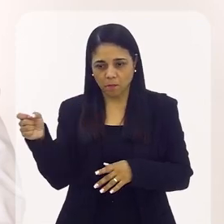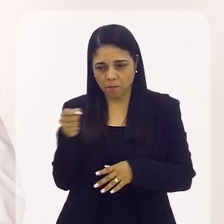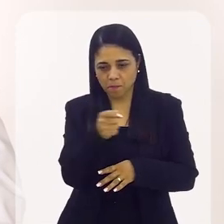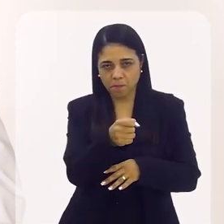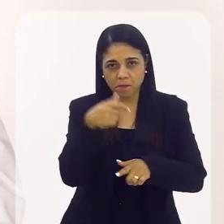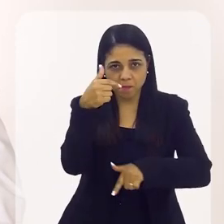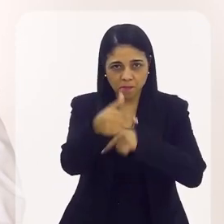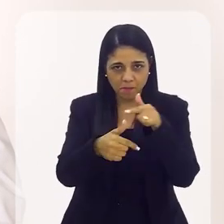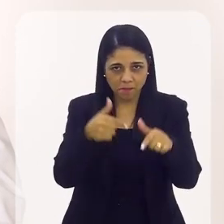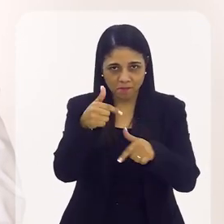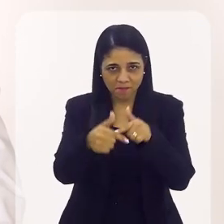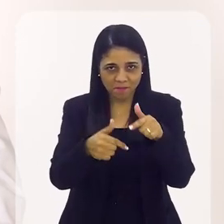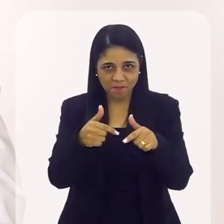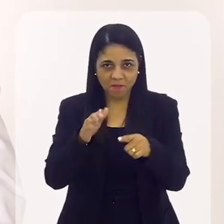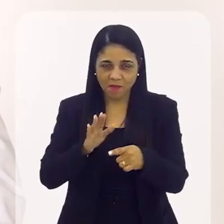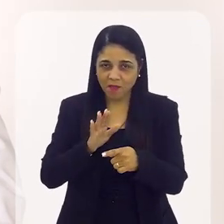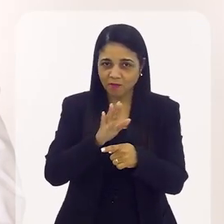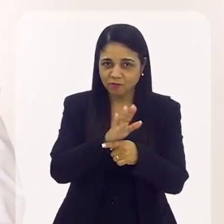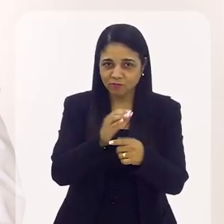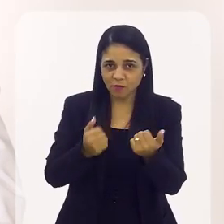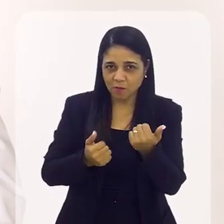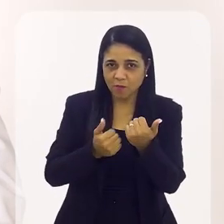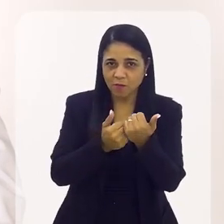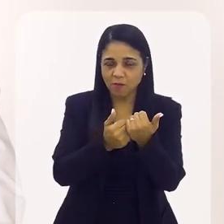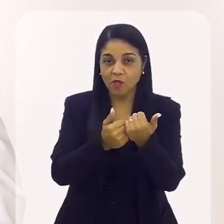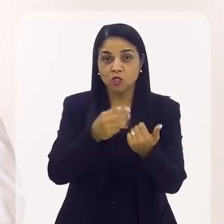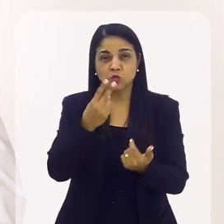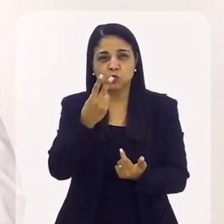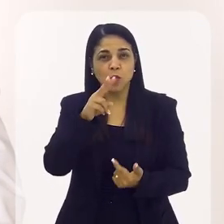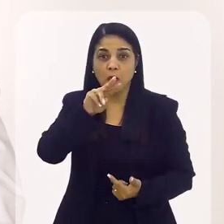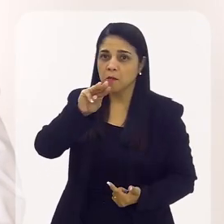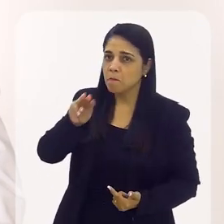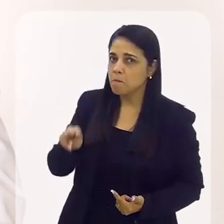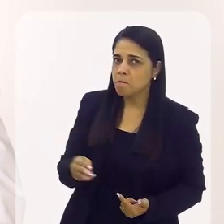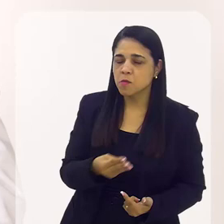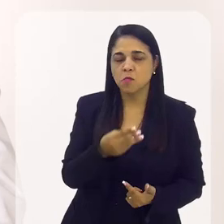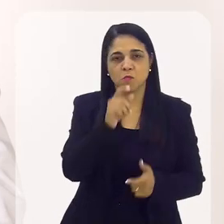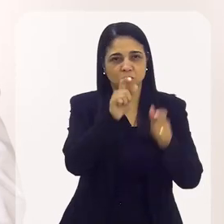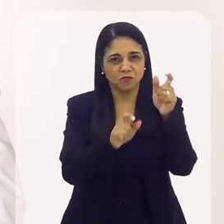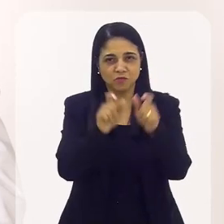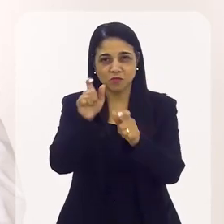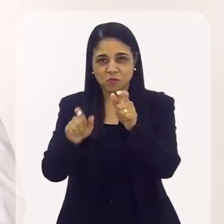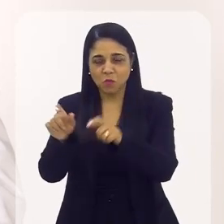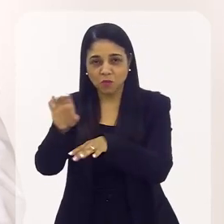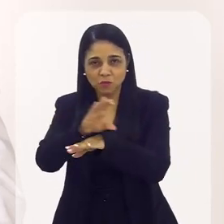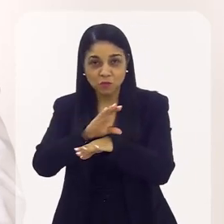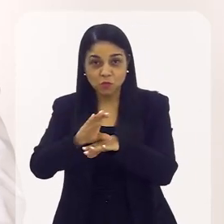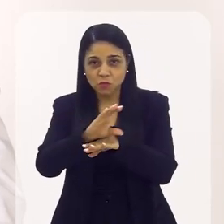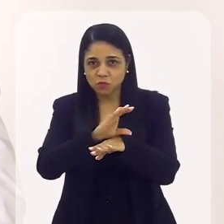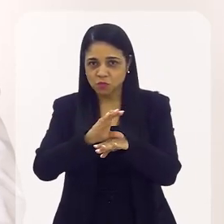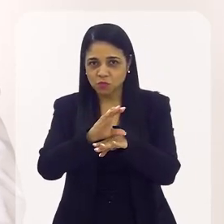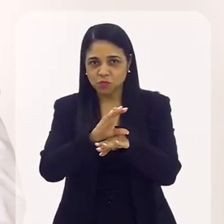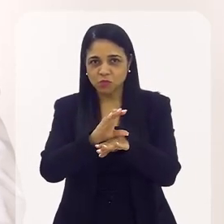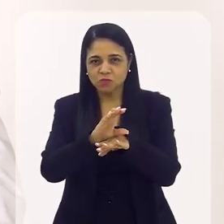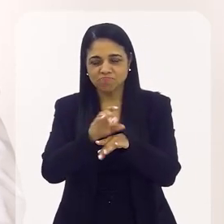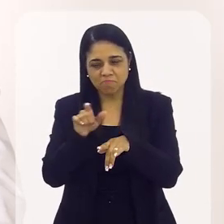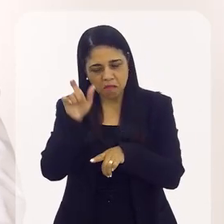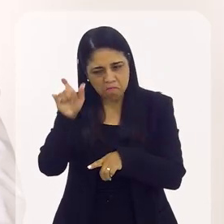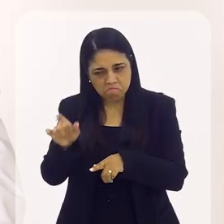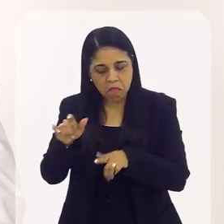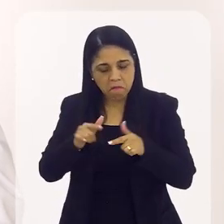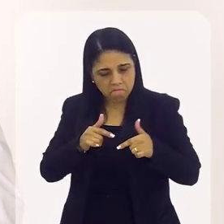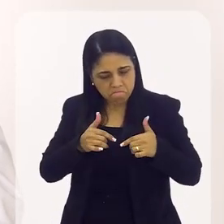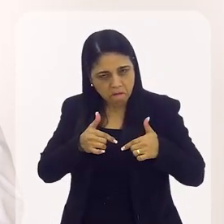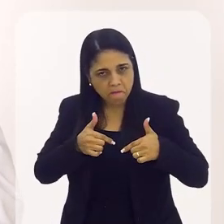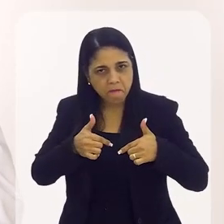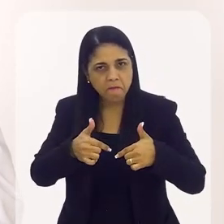de trabalho, numa média de 2.000 pessoas por curso. E isso ela se